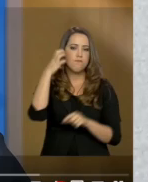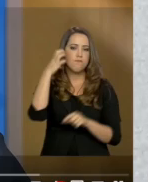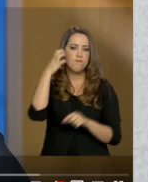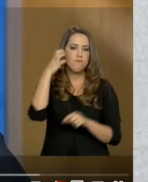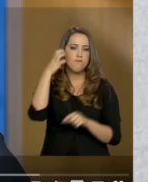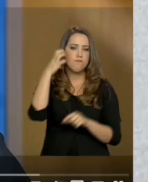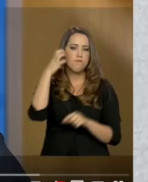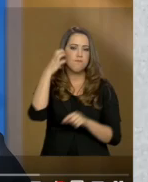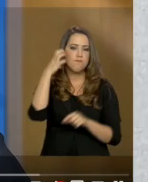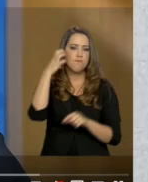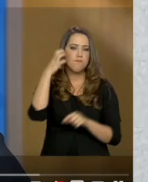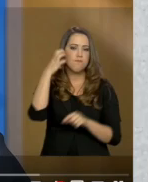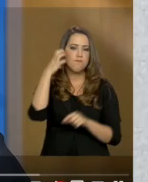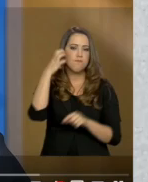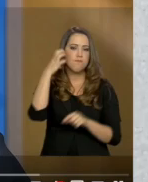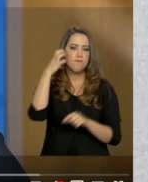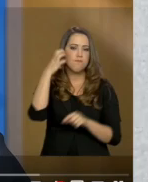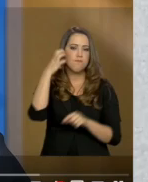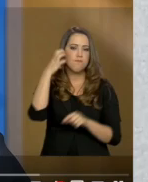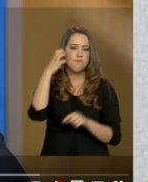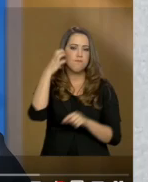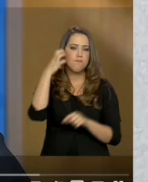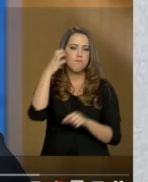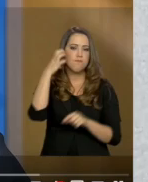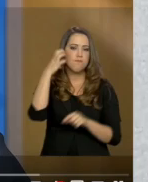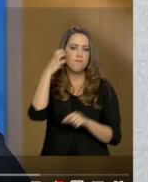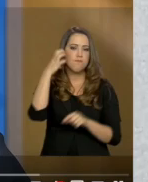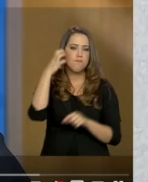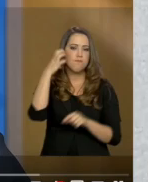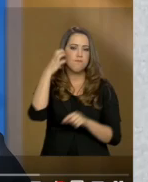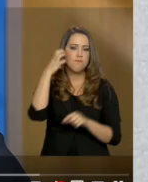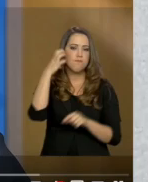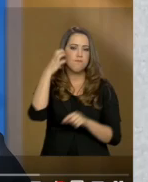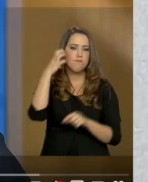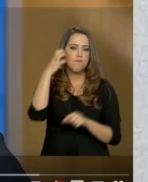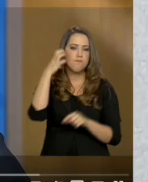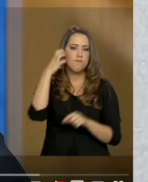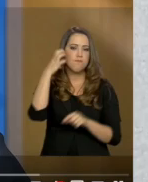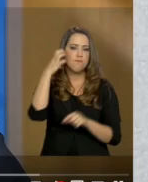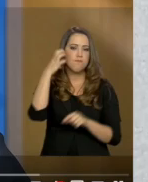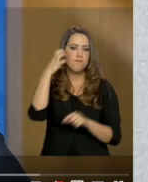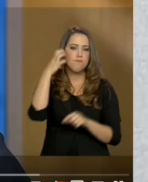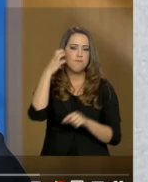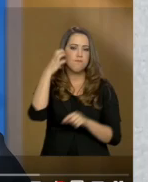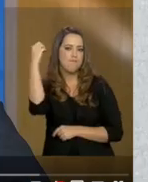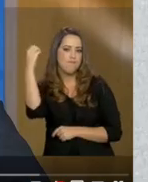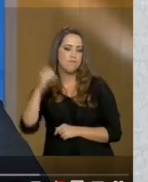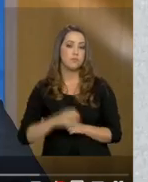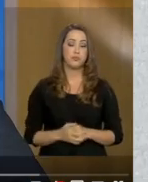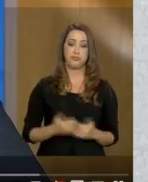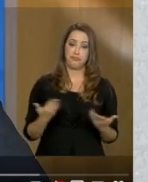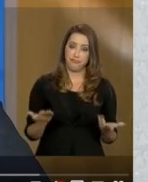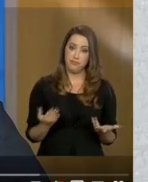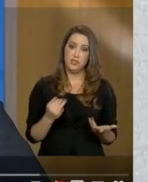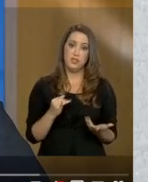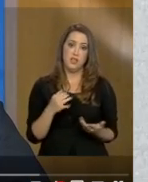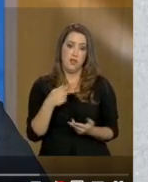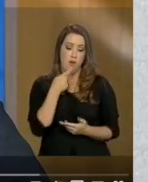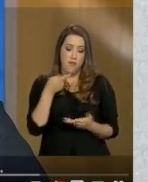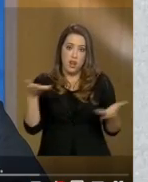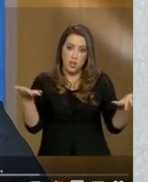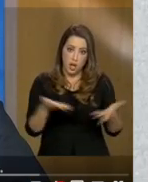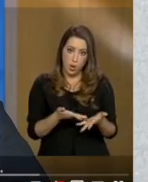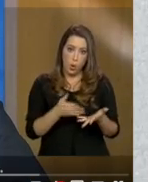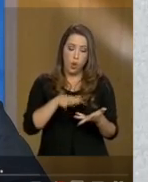olha, eu já tô braba. Falou do meu cristal, ele vai se ver comigo. Enquanto estou